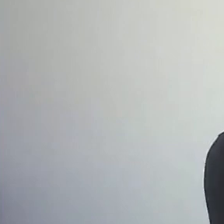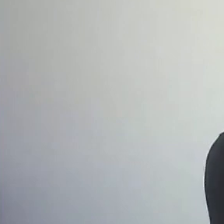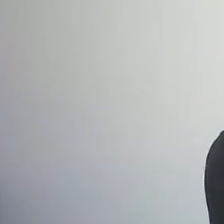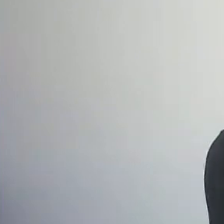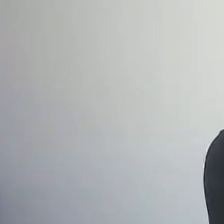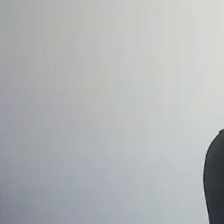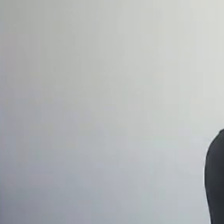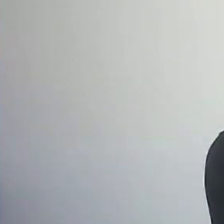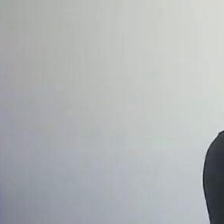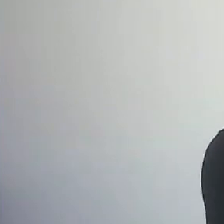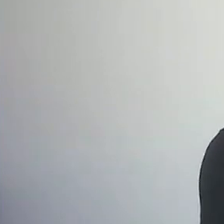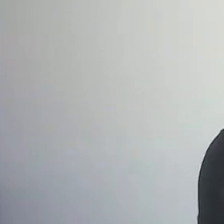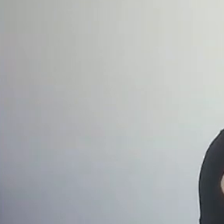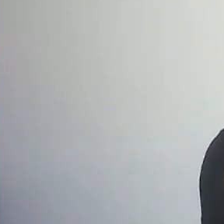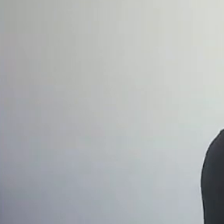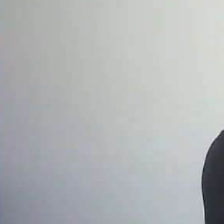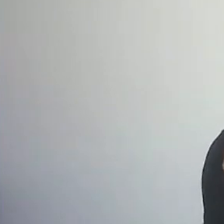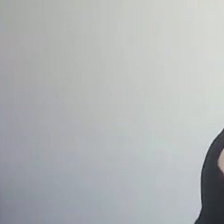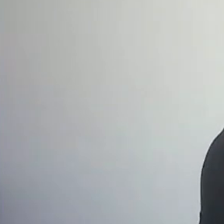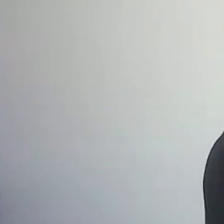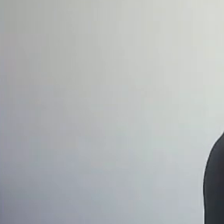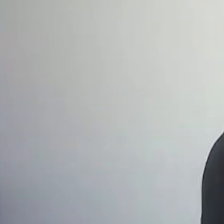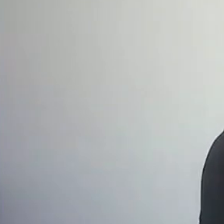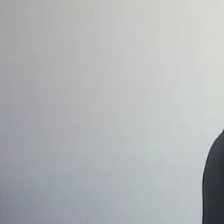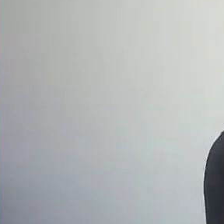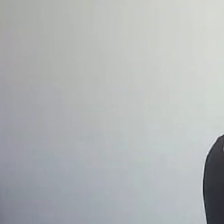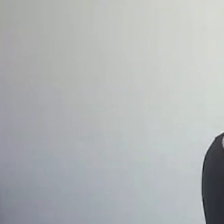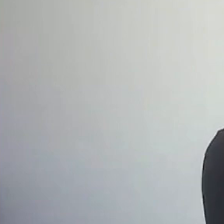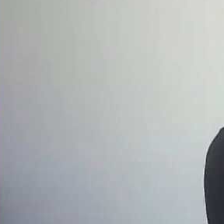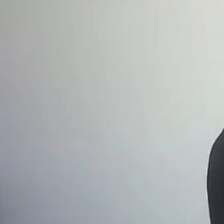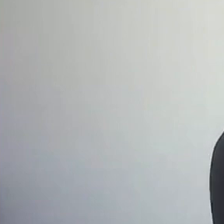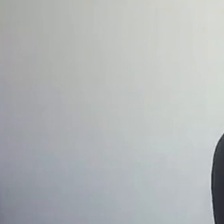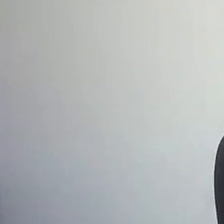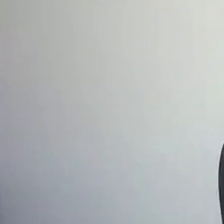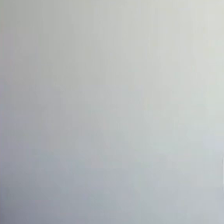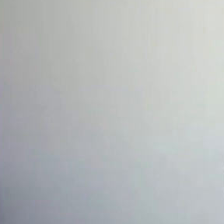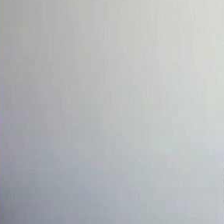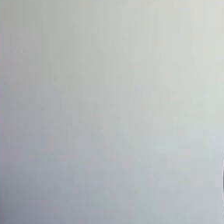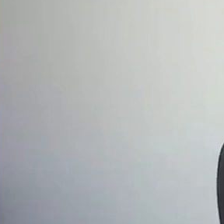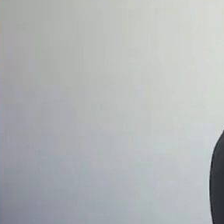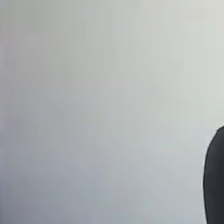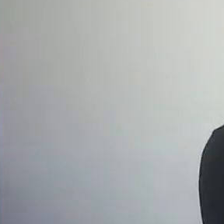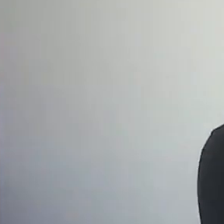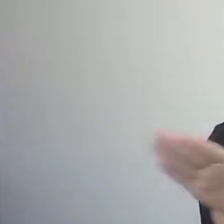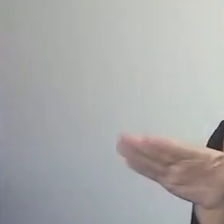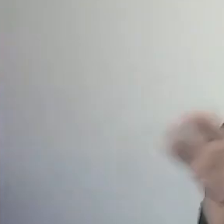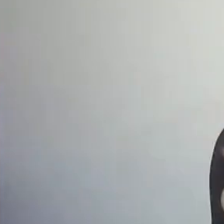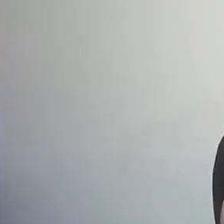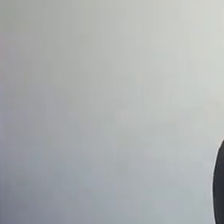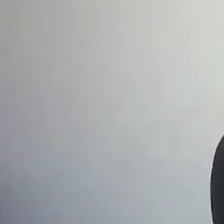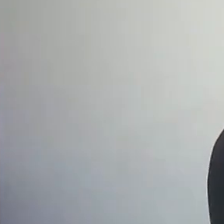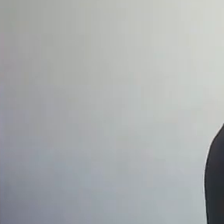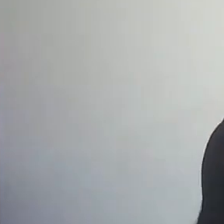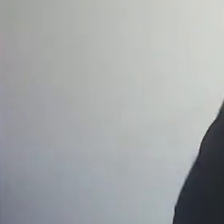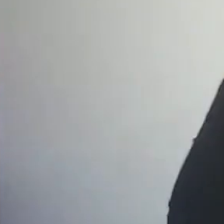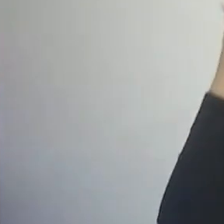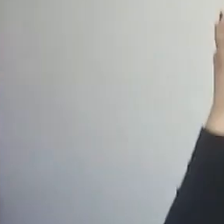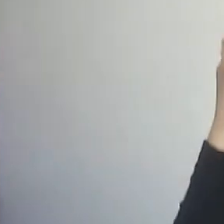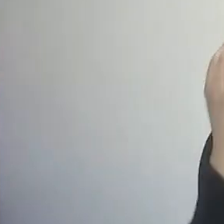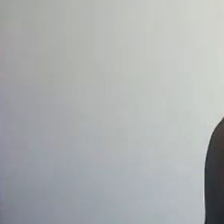um protótipo, né? Aqui a gente está falando de como a gente vai alinhar um grupo de pessoas a como